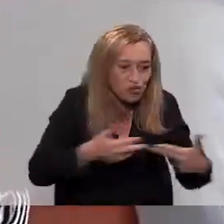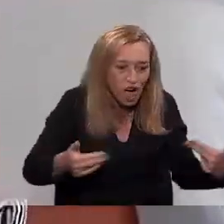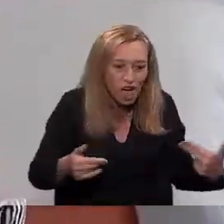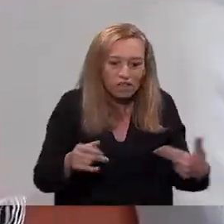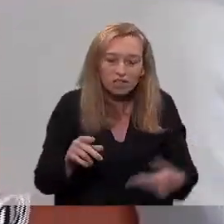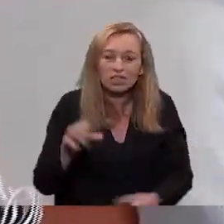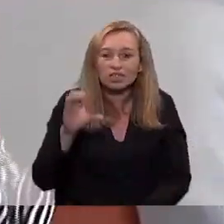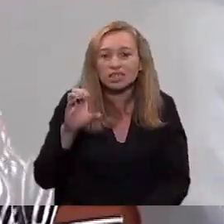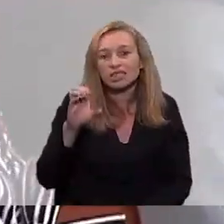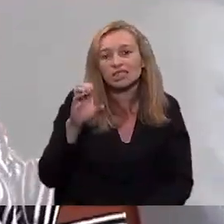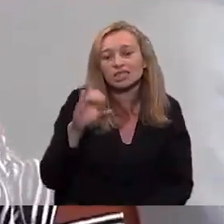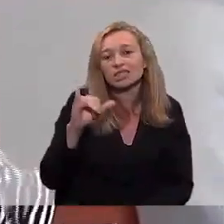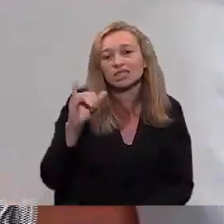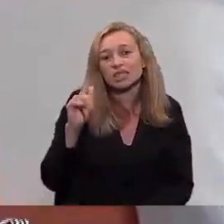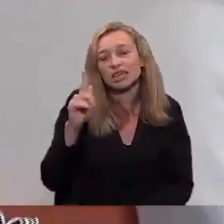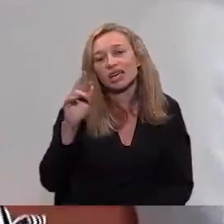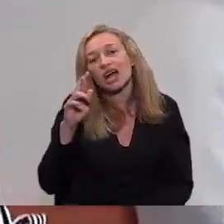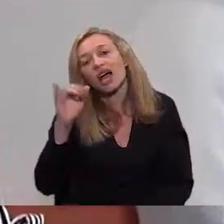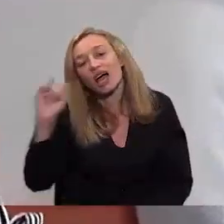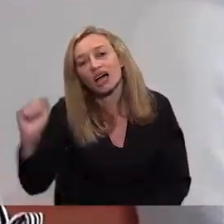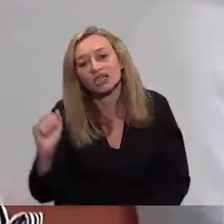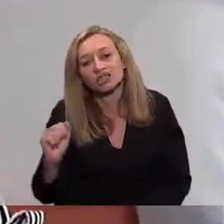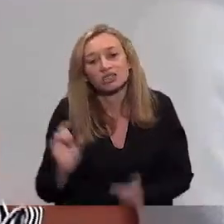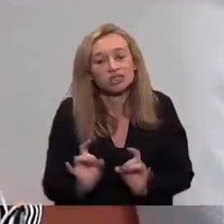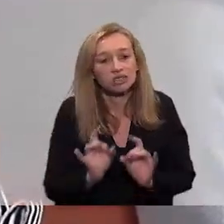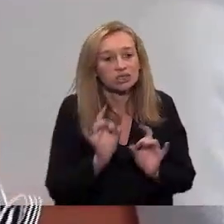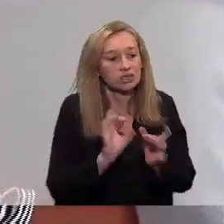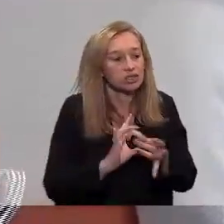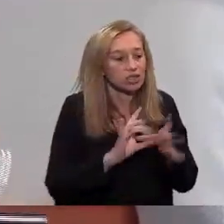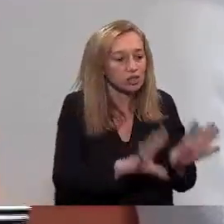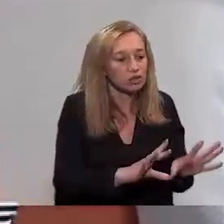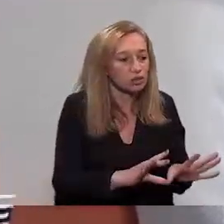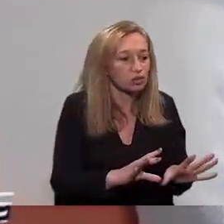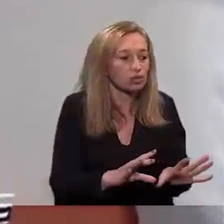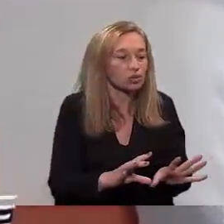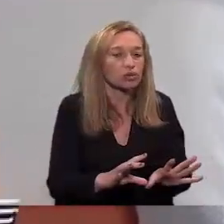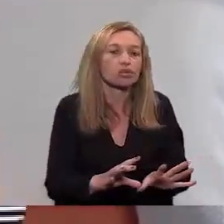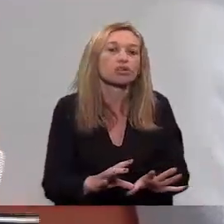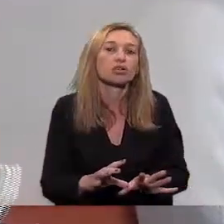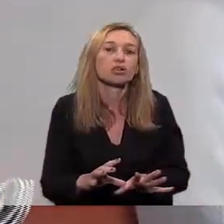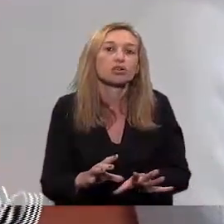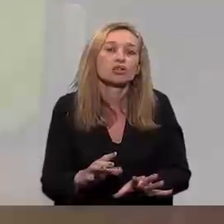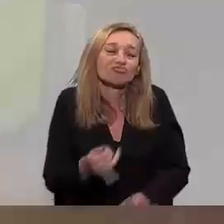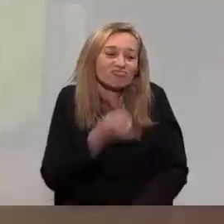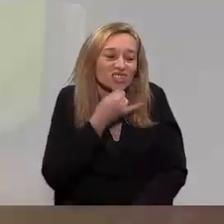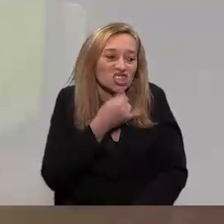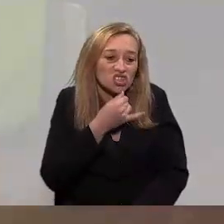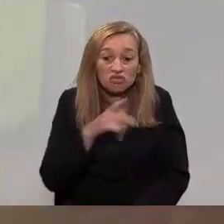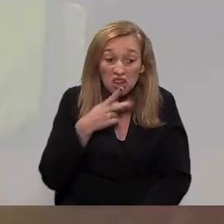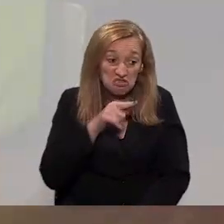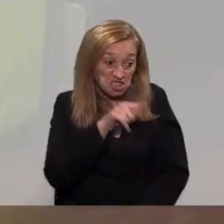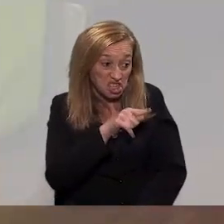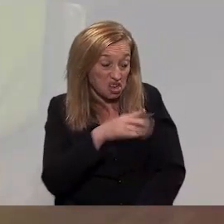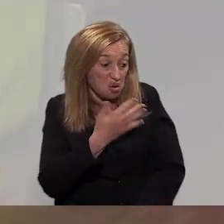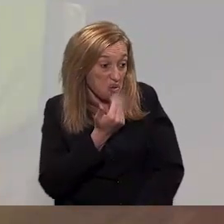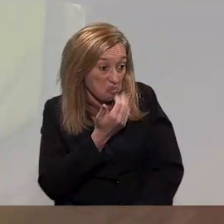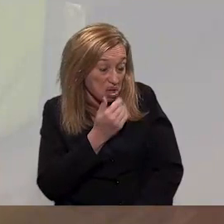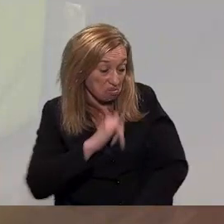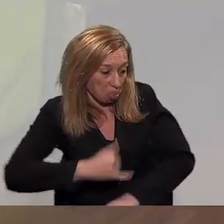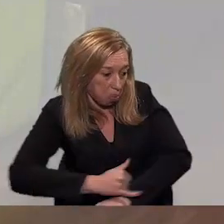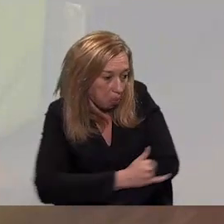amigos, Dona Cigarra deixou o personagem mais triste, que falou que comendo desse jeito, ele ia ficar gordo e